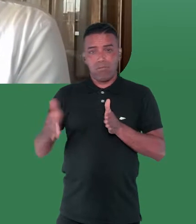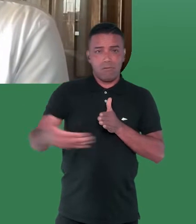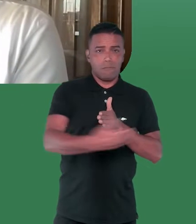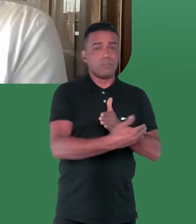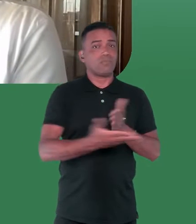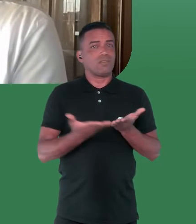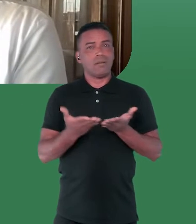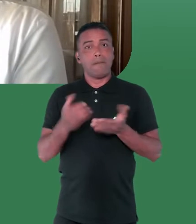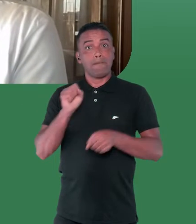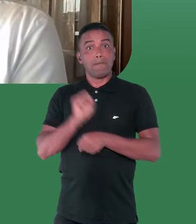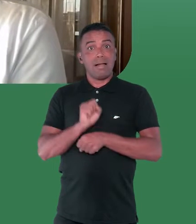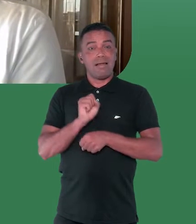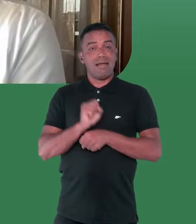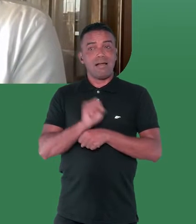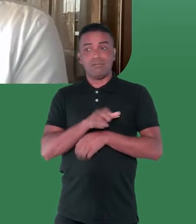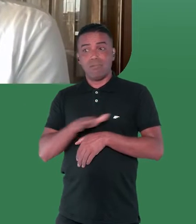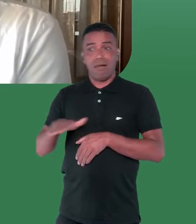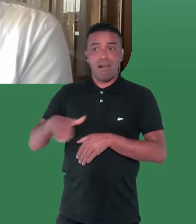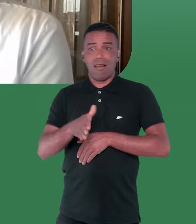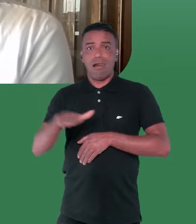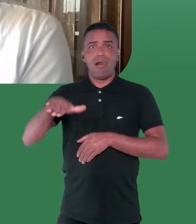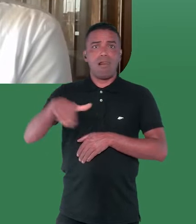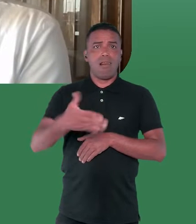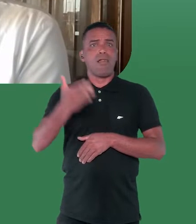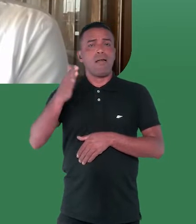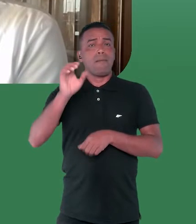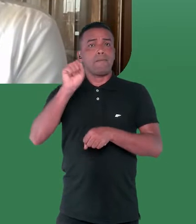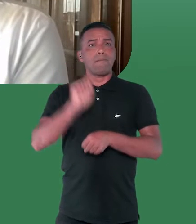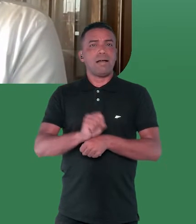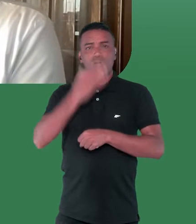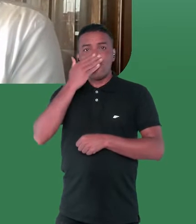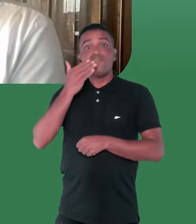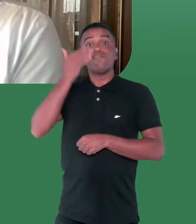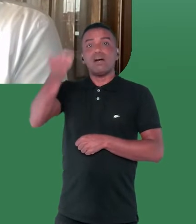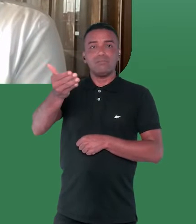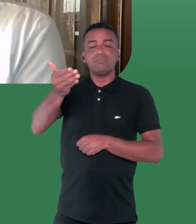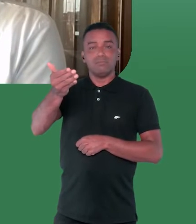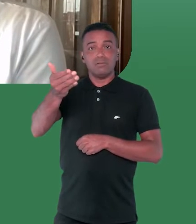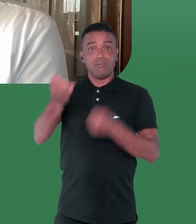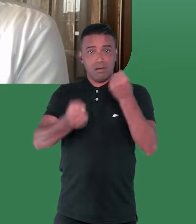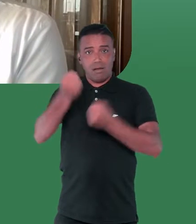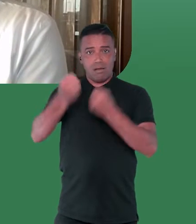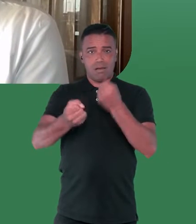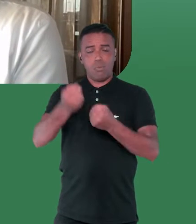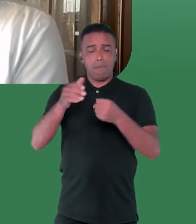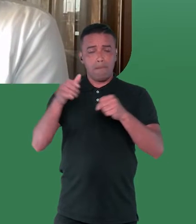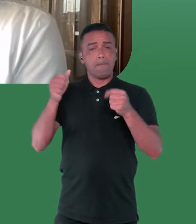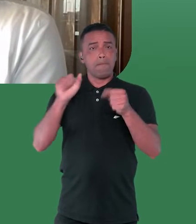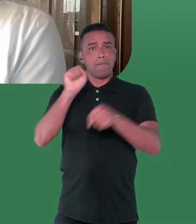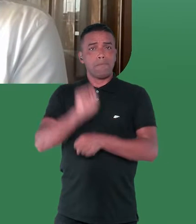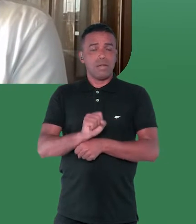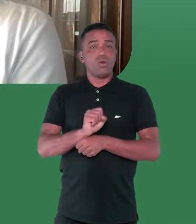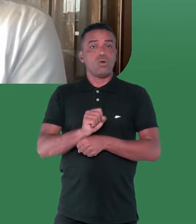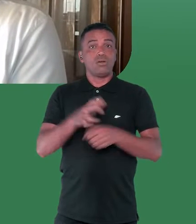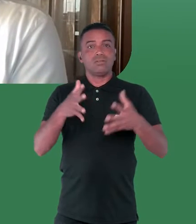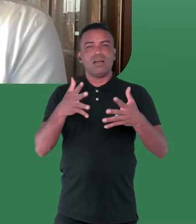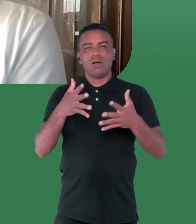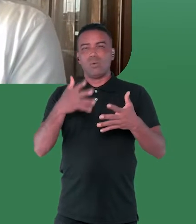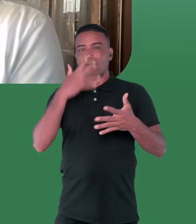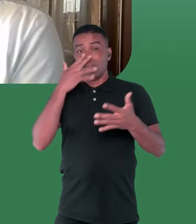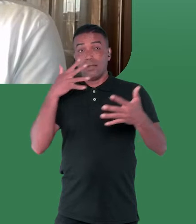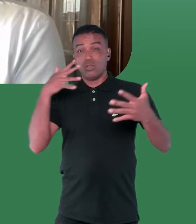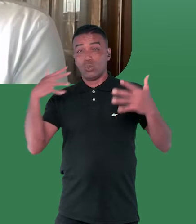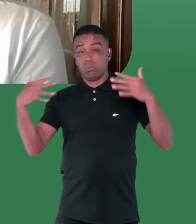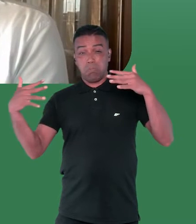carraiada parado, ele foi entrando com a Rural, com aquele jeito estabanado dele, parou o Rural mais na frente, e esse caminhão, esse homem tinha batido de frente com